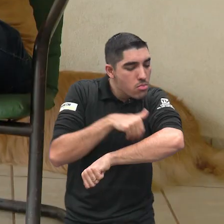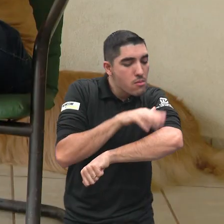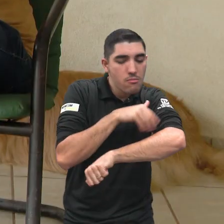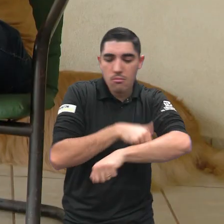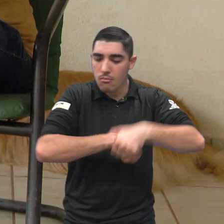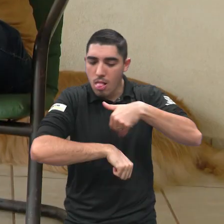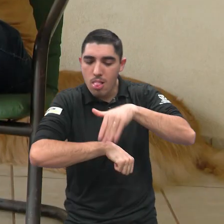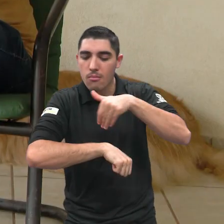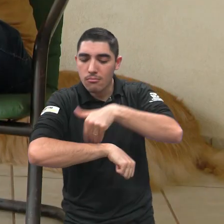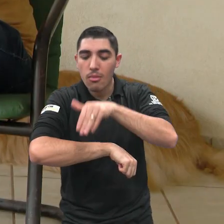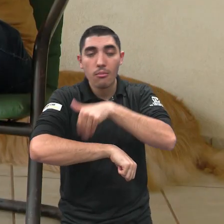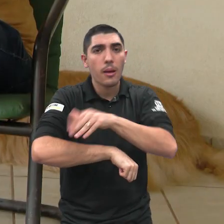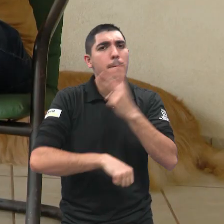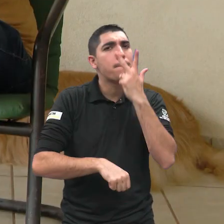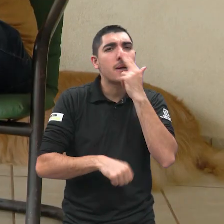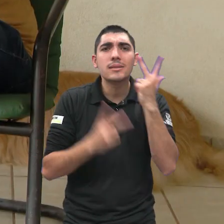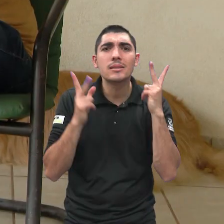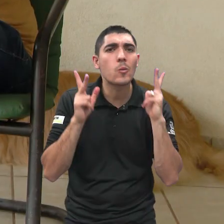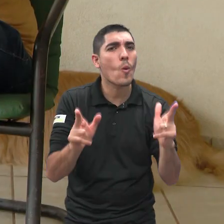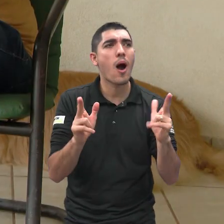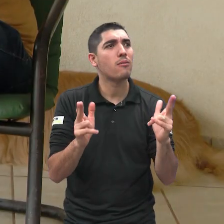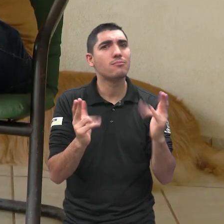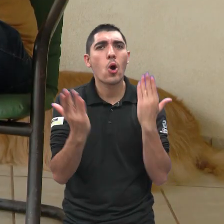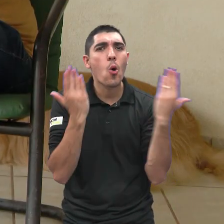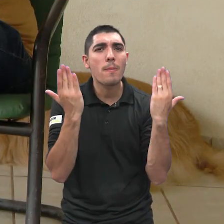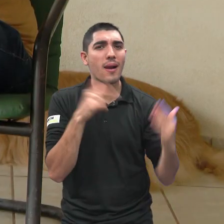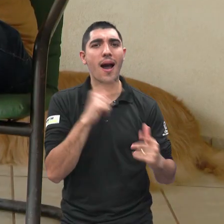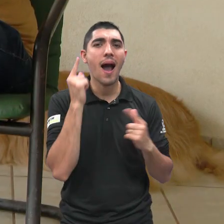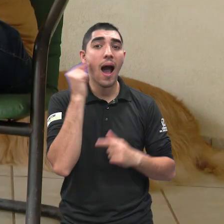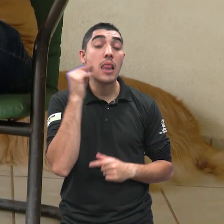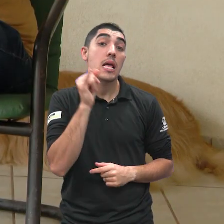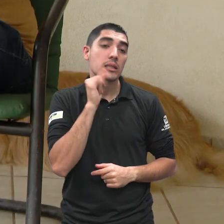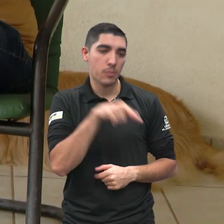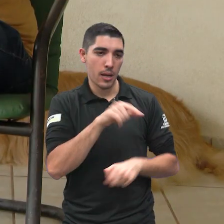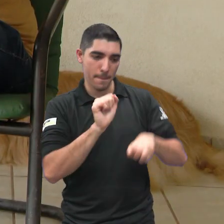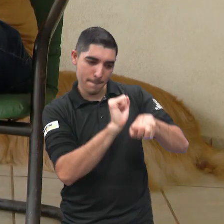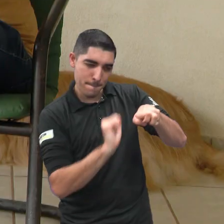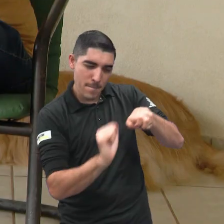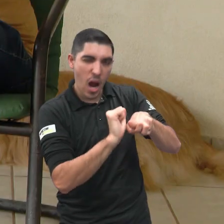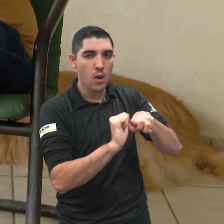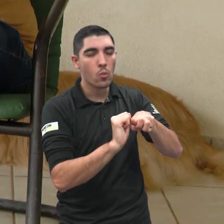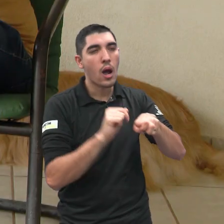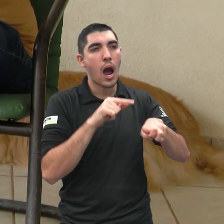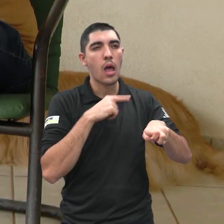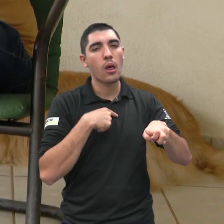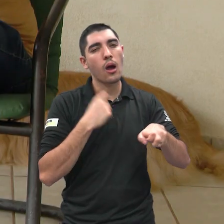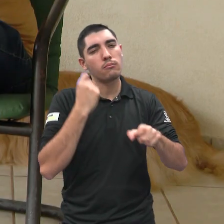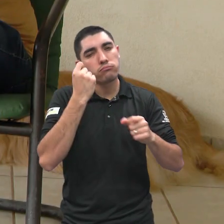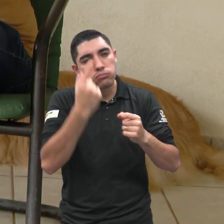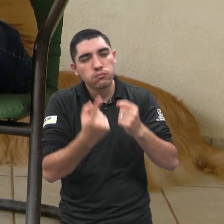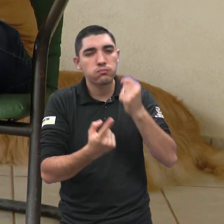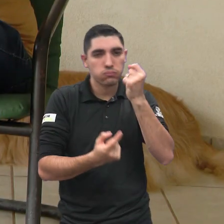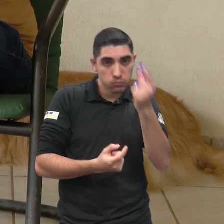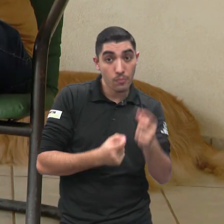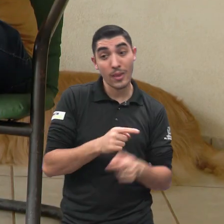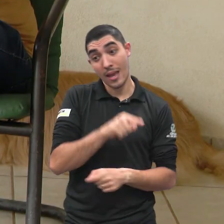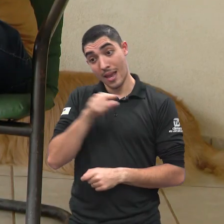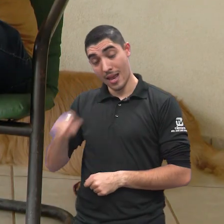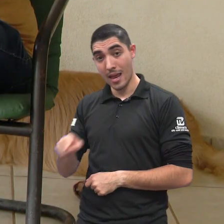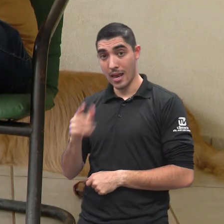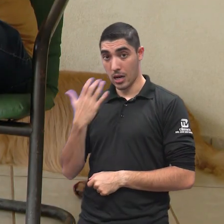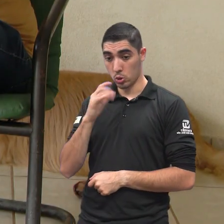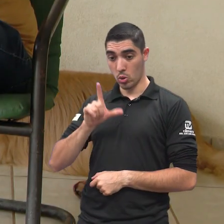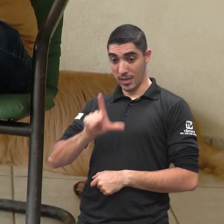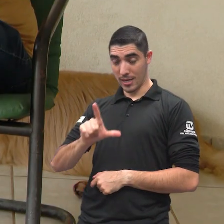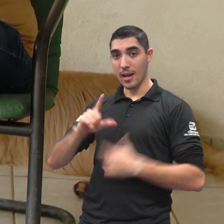se limpando, Sei. como se fosse um gato. Então o banho dele a gente espaça um pouco mais. A da Golden a gente já tem que